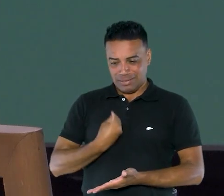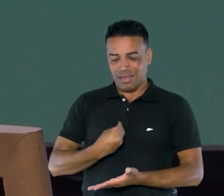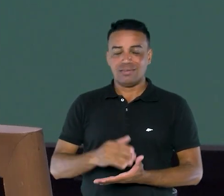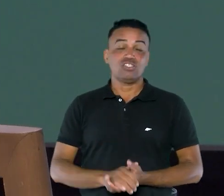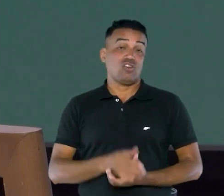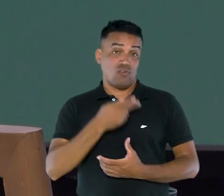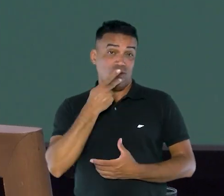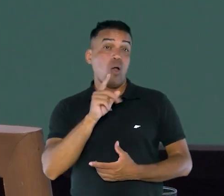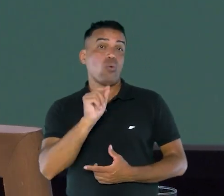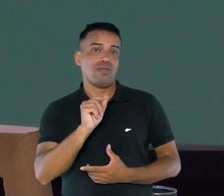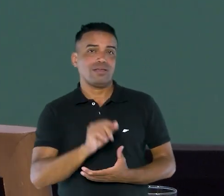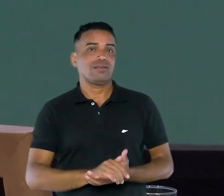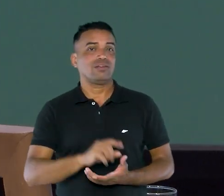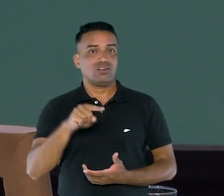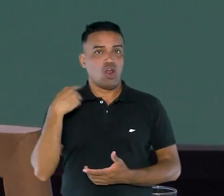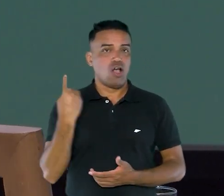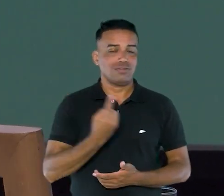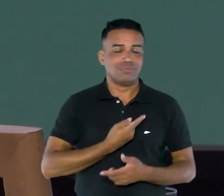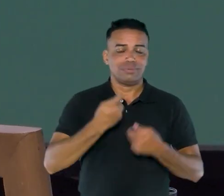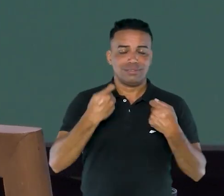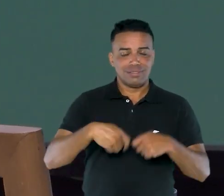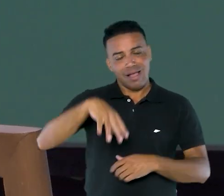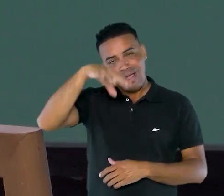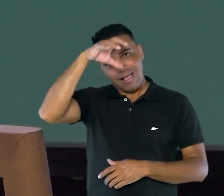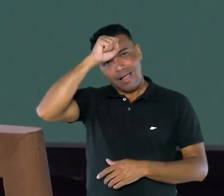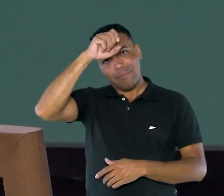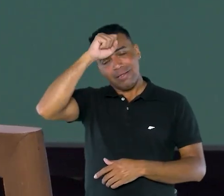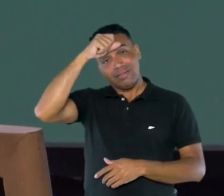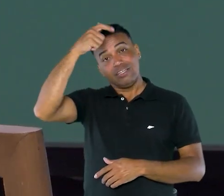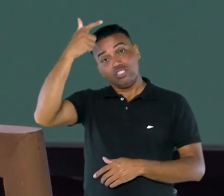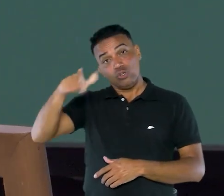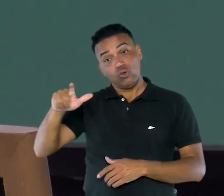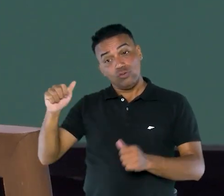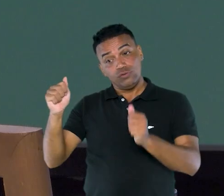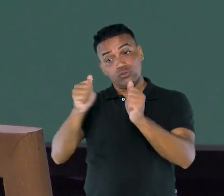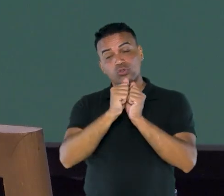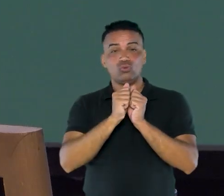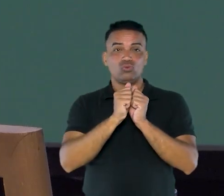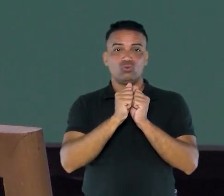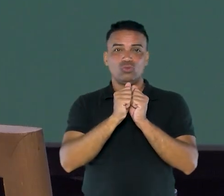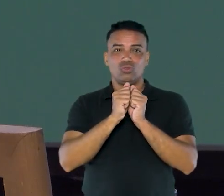diria assim, a gente vai ter que reaprender a estar junto com o outro e